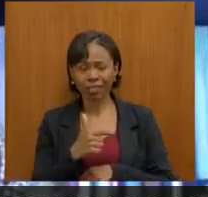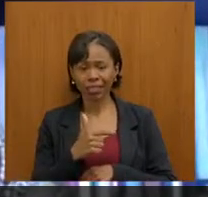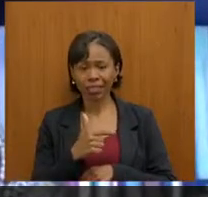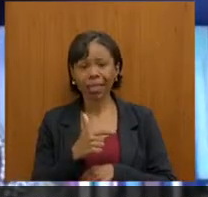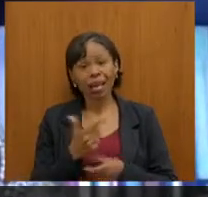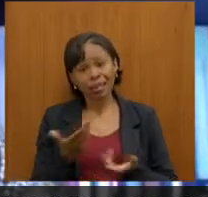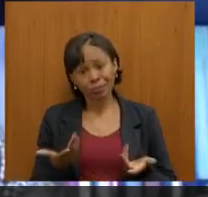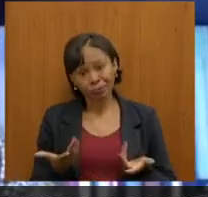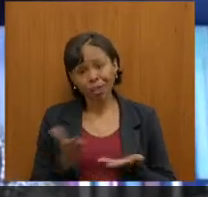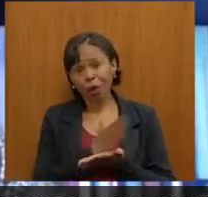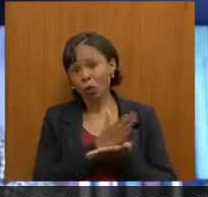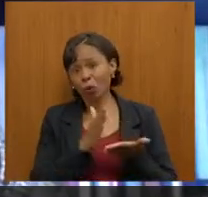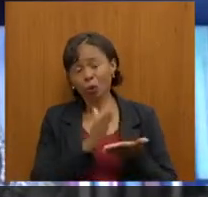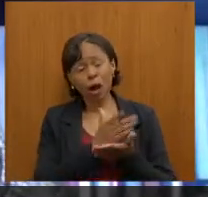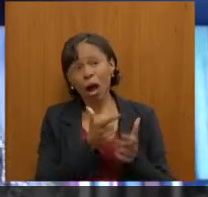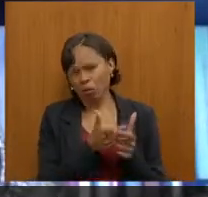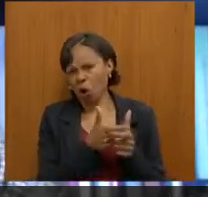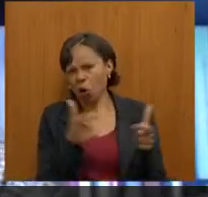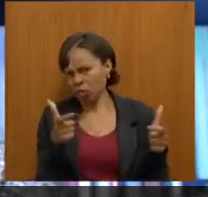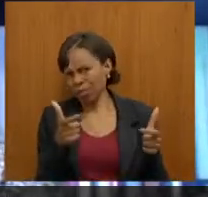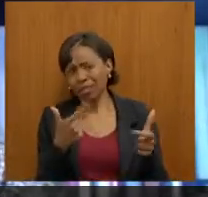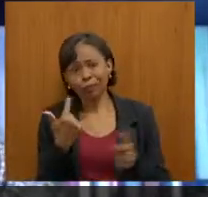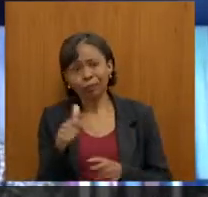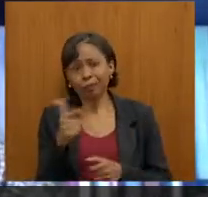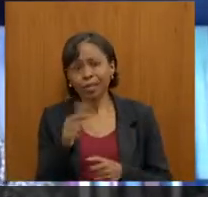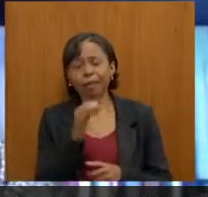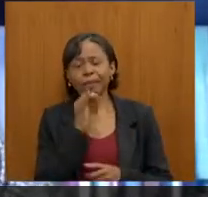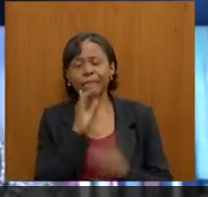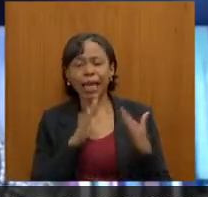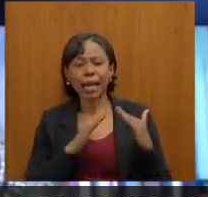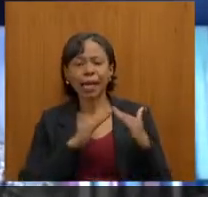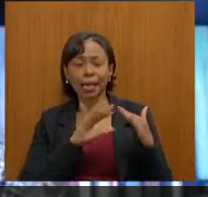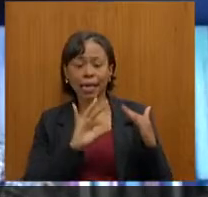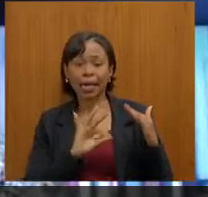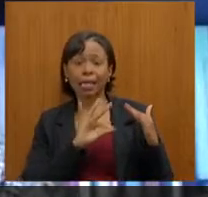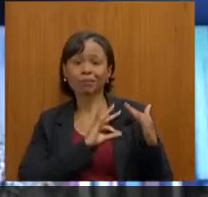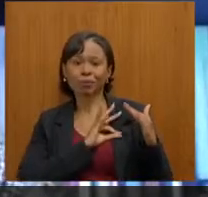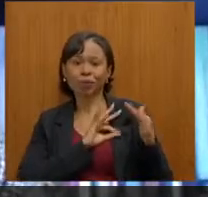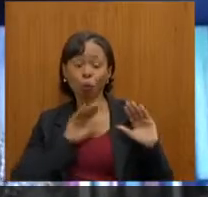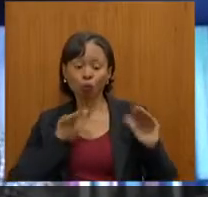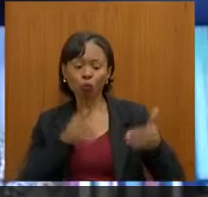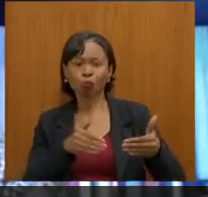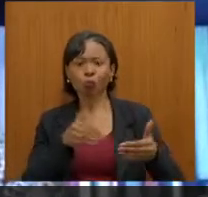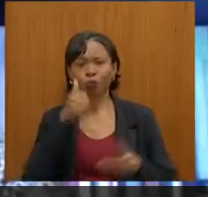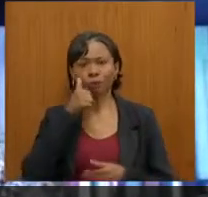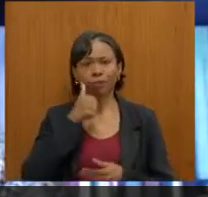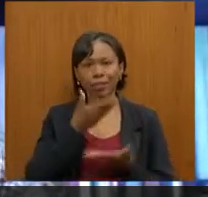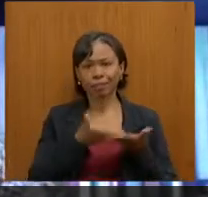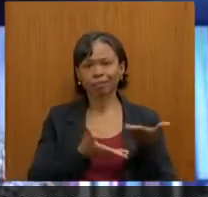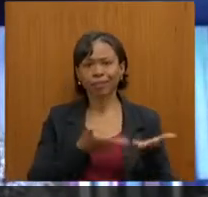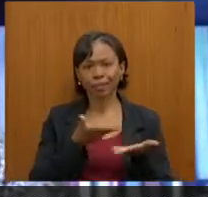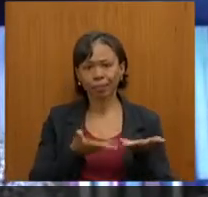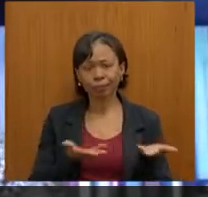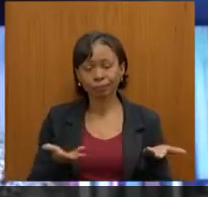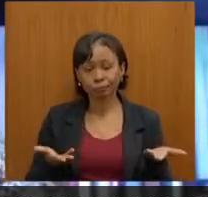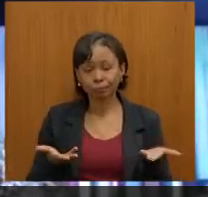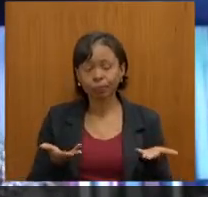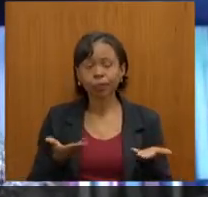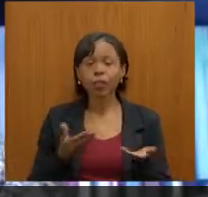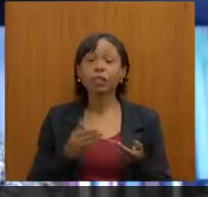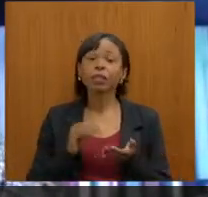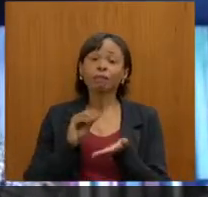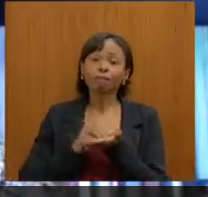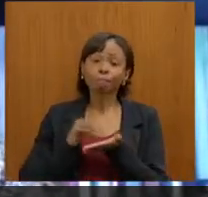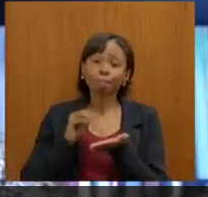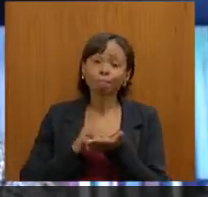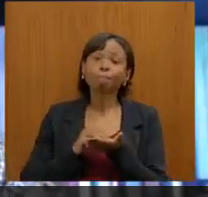delas sequer pode contar com a delegacia especializada de atendimento das mulheres da mesma forma nós sabemos